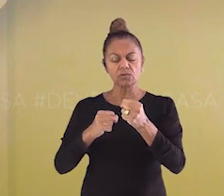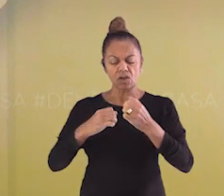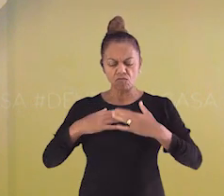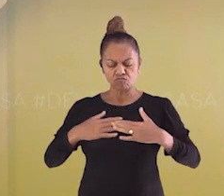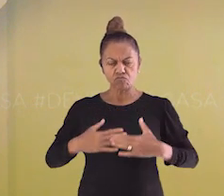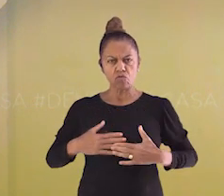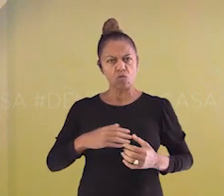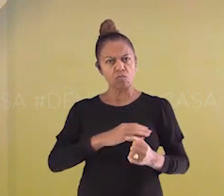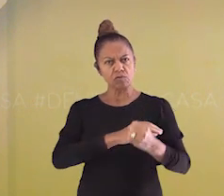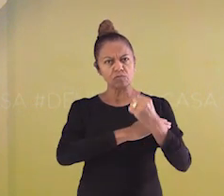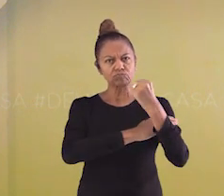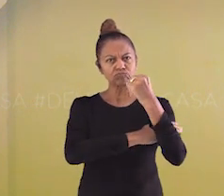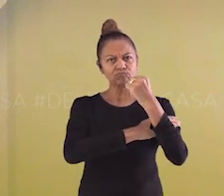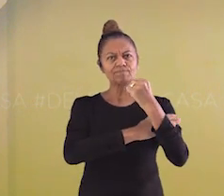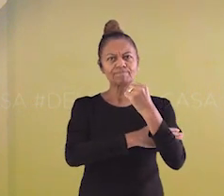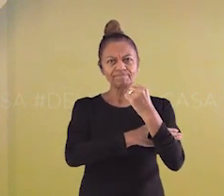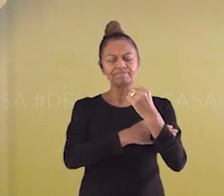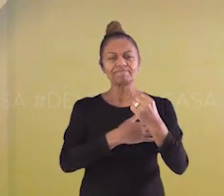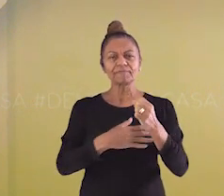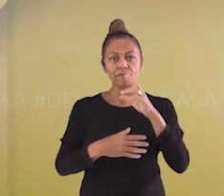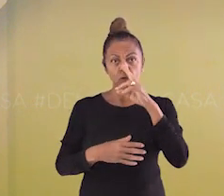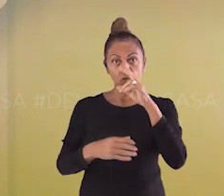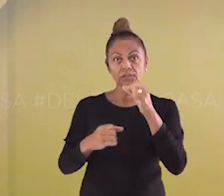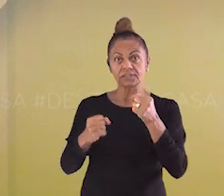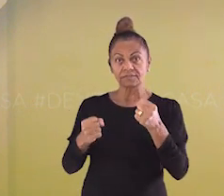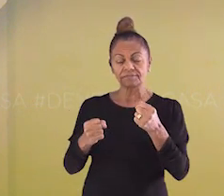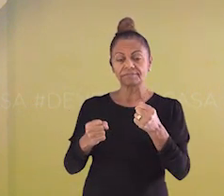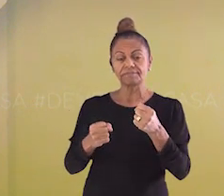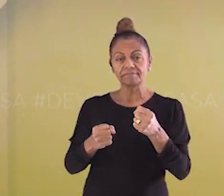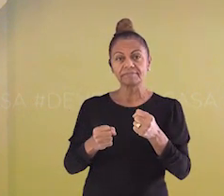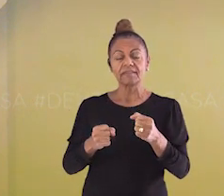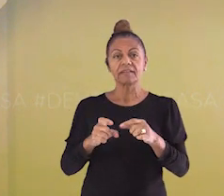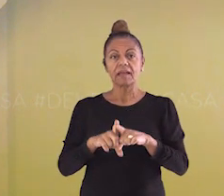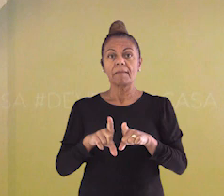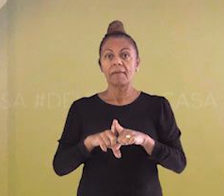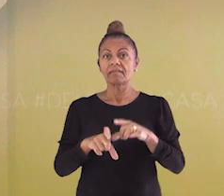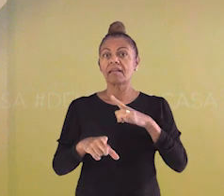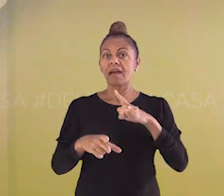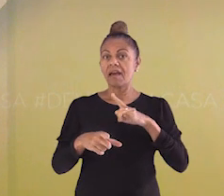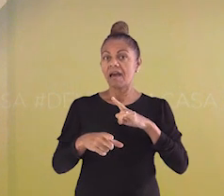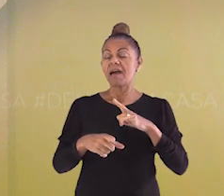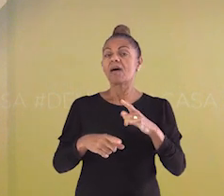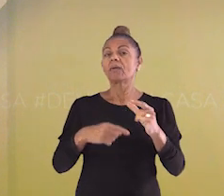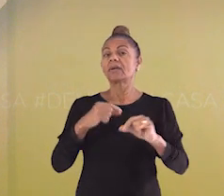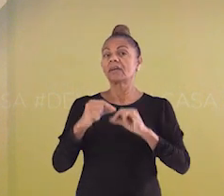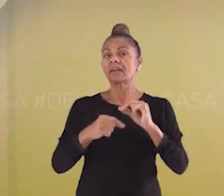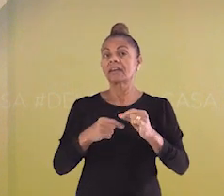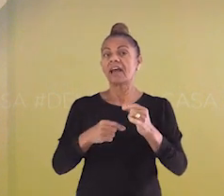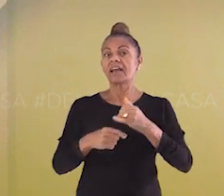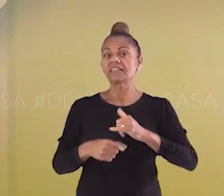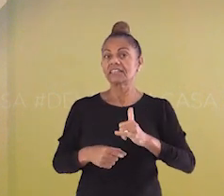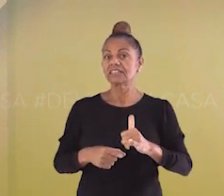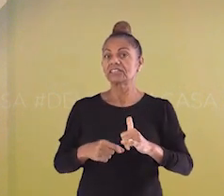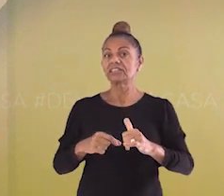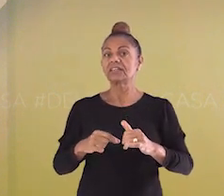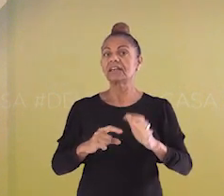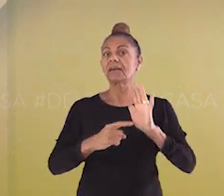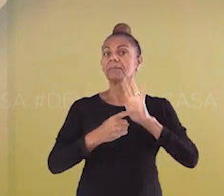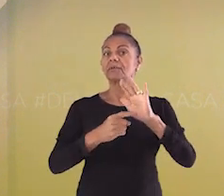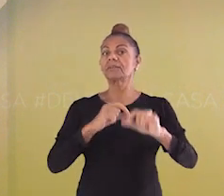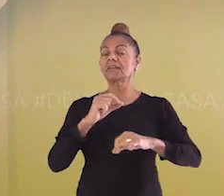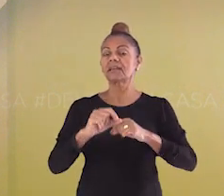ativo. Além disso, eles recarregam a energia que a gente gasta ao longo do dia. São representados pelas proteínas,